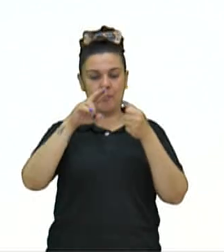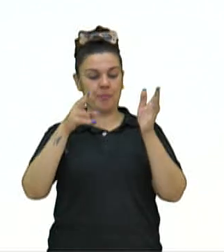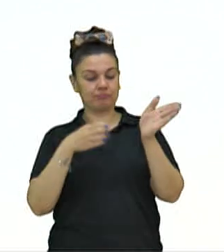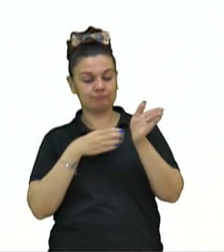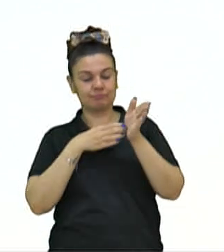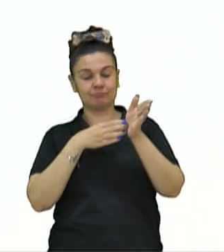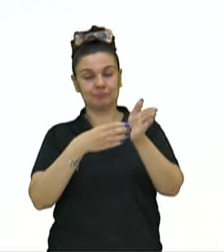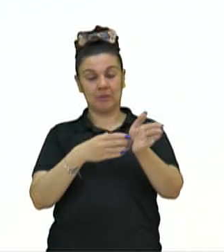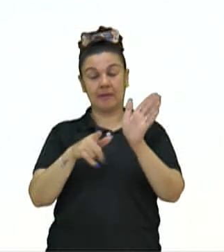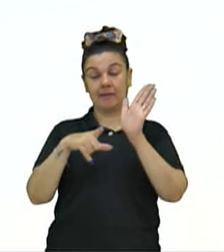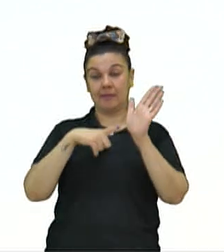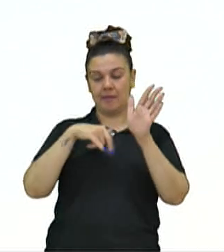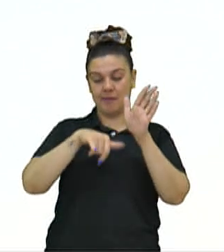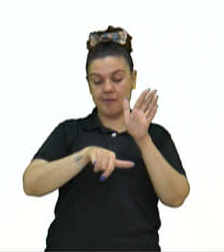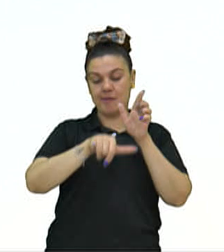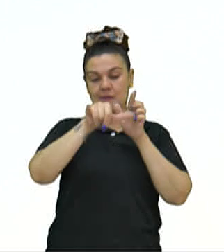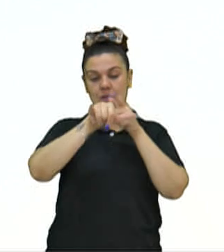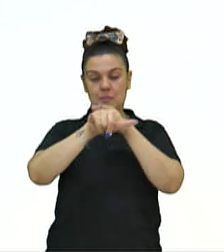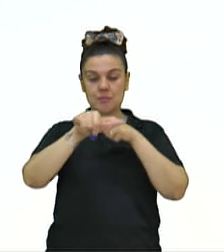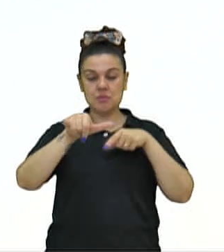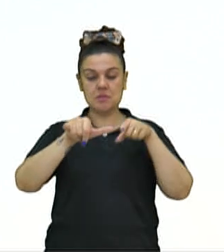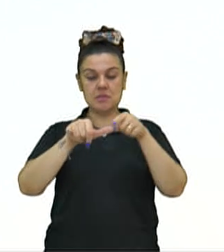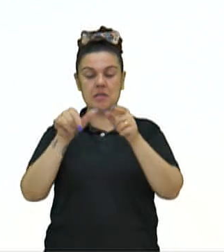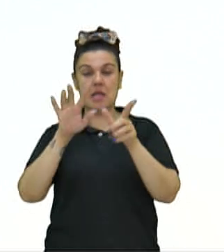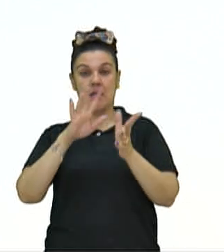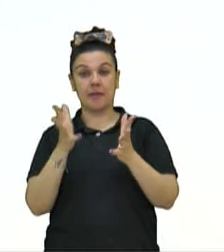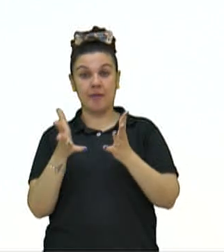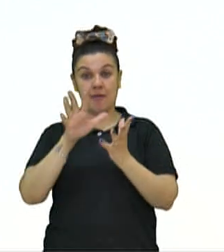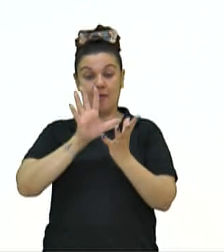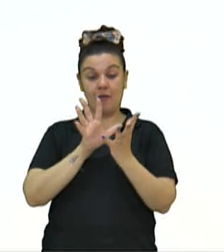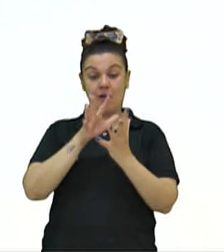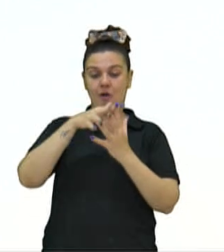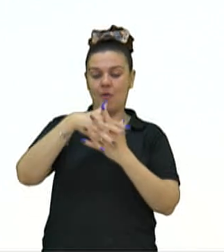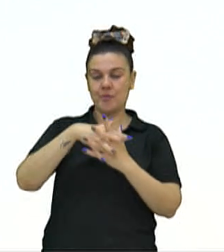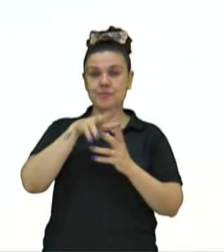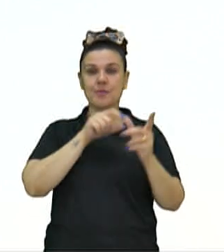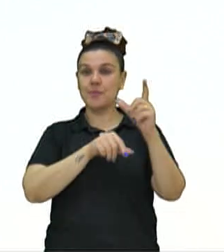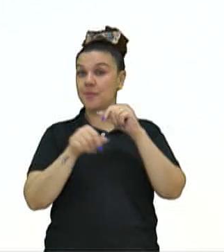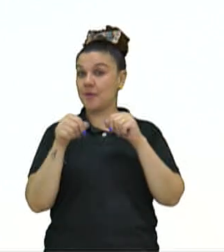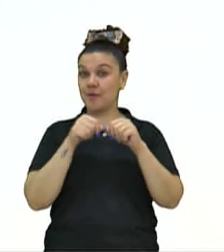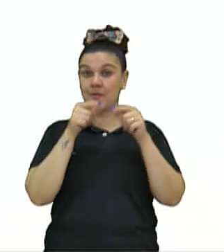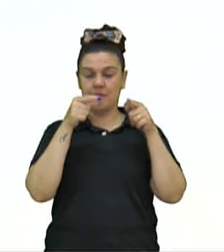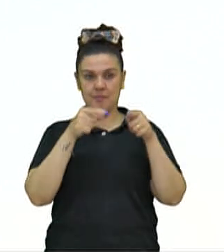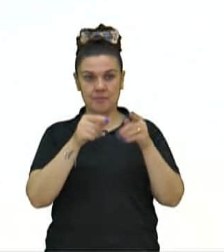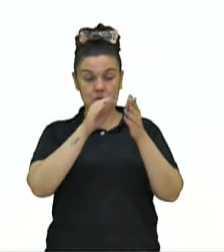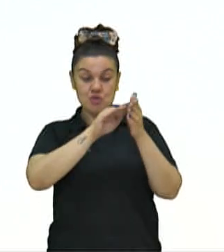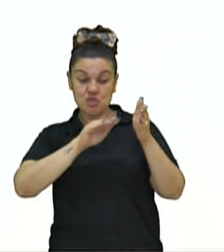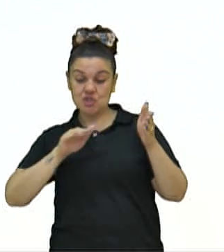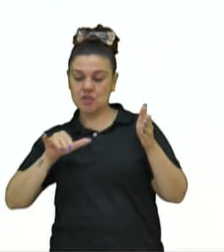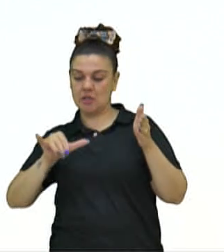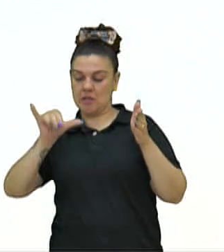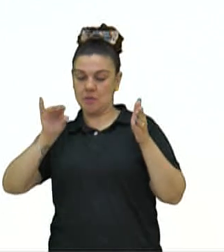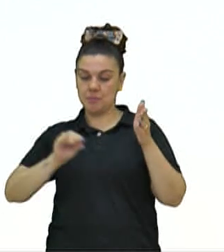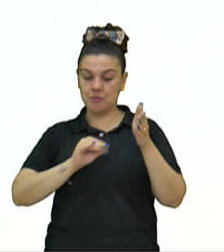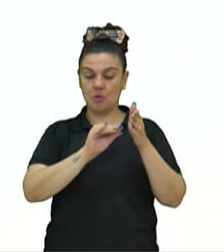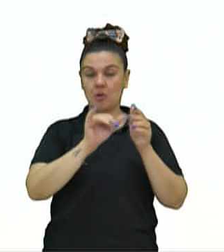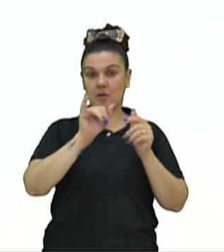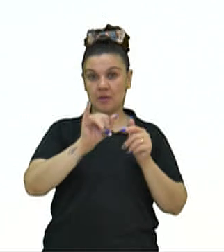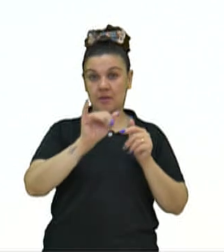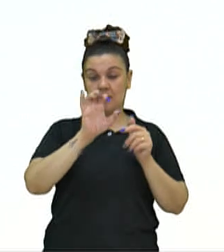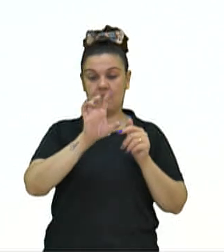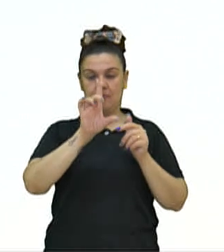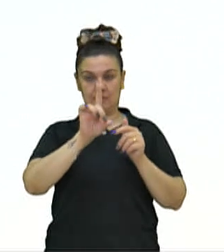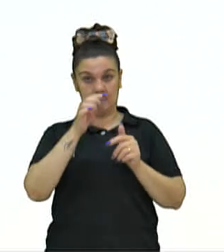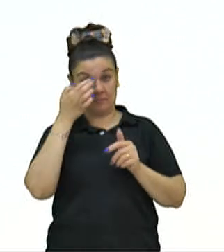em Y. E antes eu tenho uma consoante, o que eu vou fazer? Tiro Y e coloco